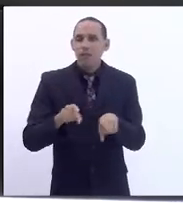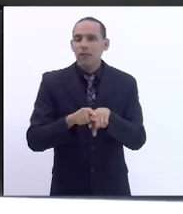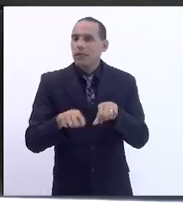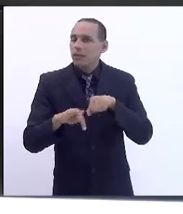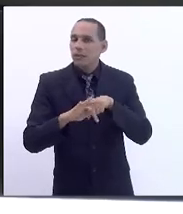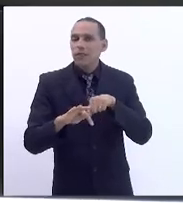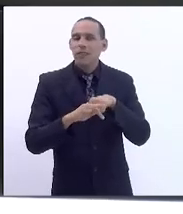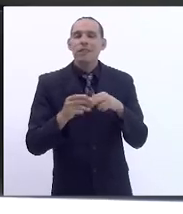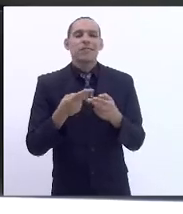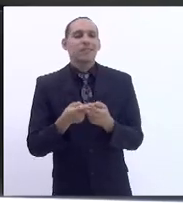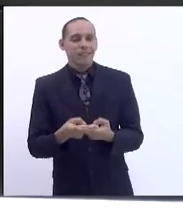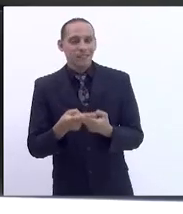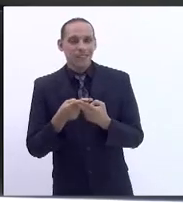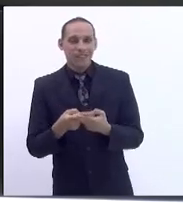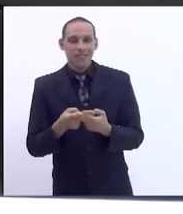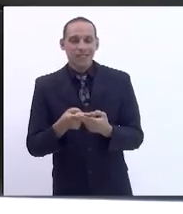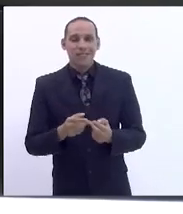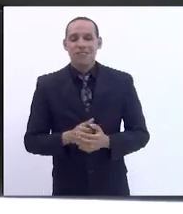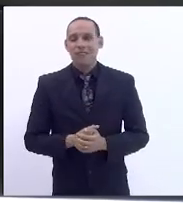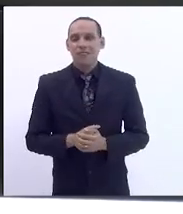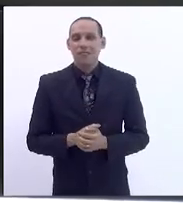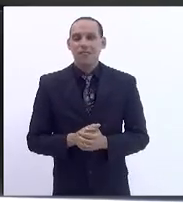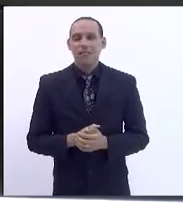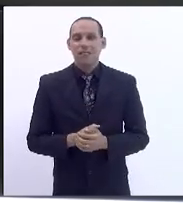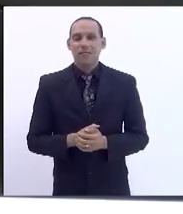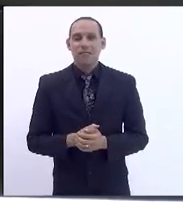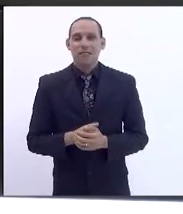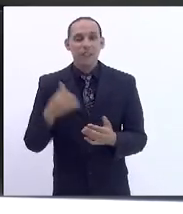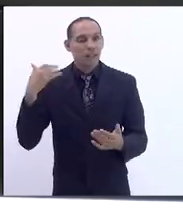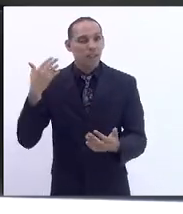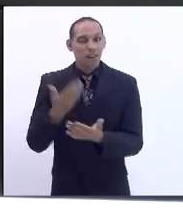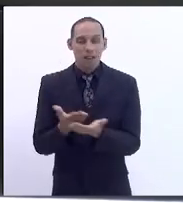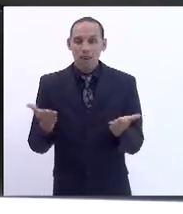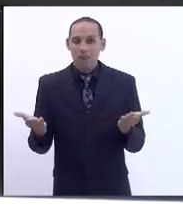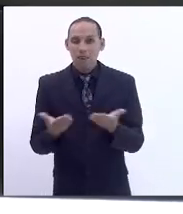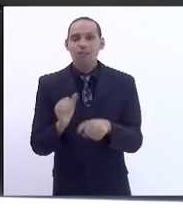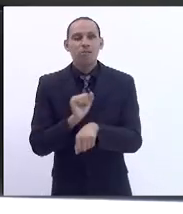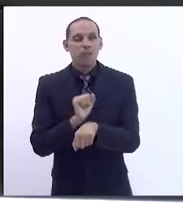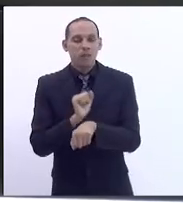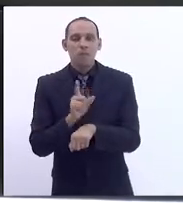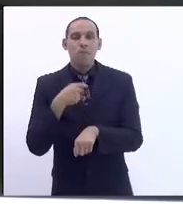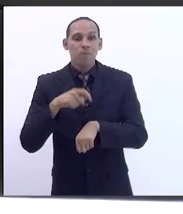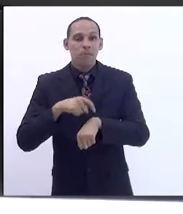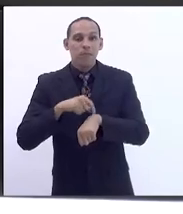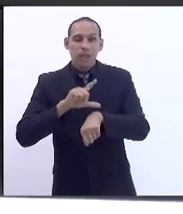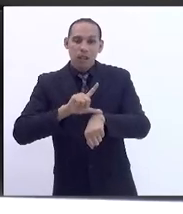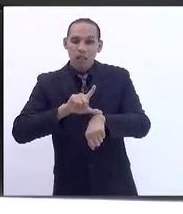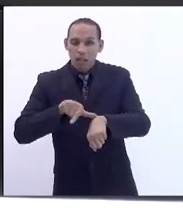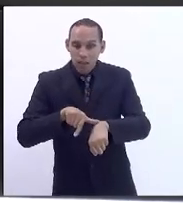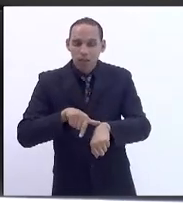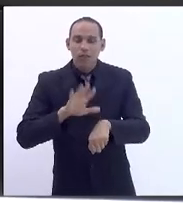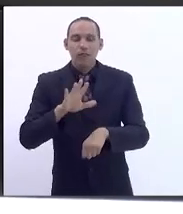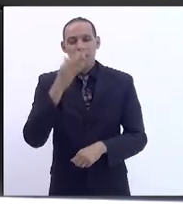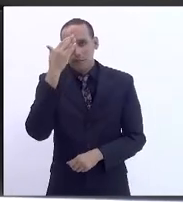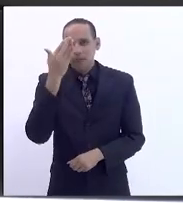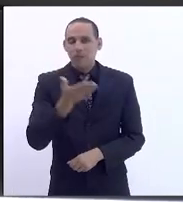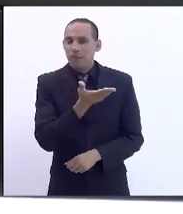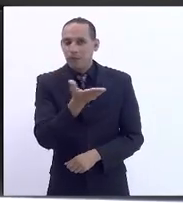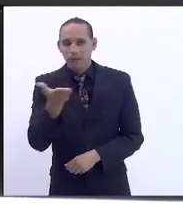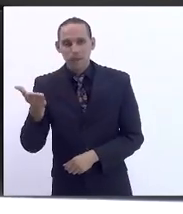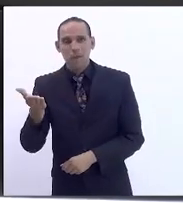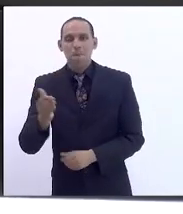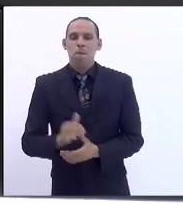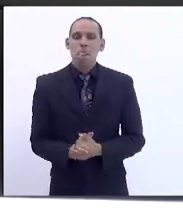técnicos que com muita paciência aí né ficaram até agora nós passamos muito do horário mas eu agradeço muito a